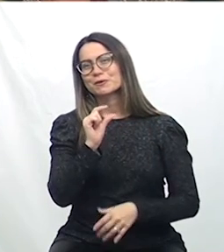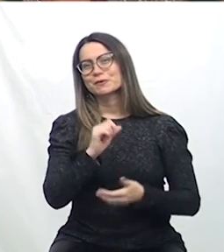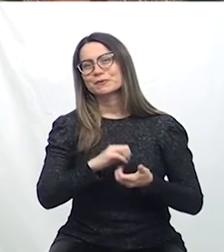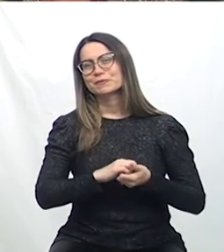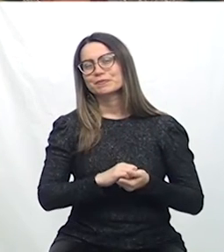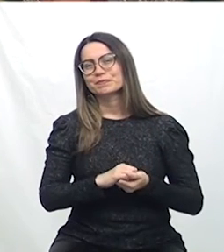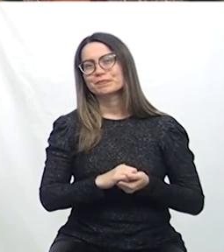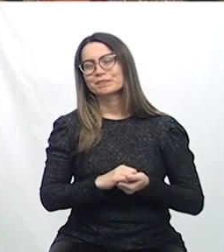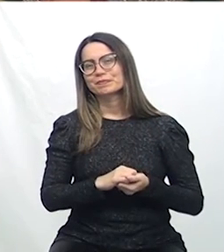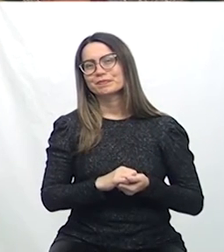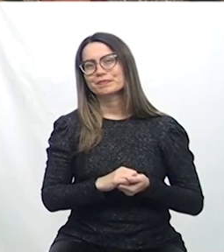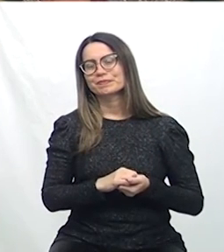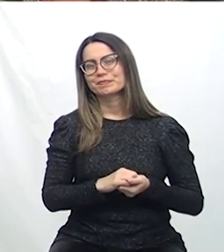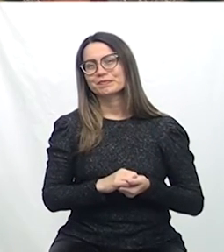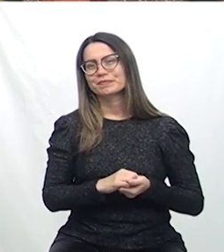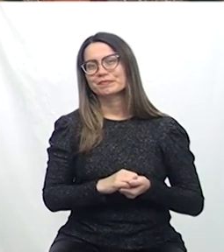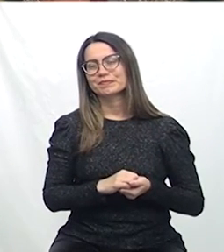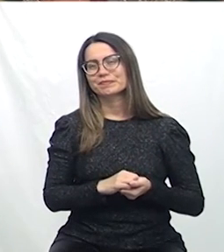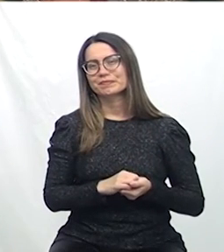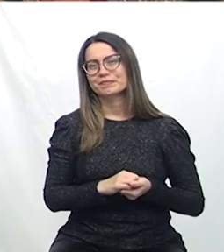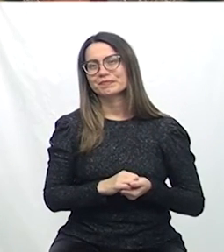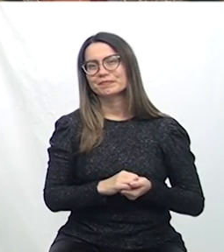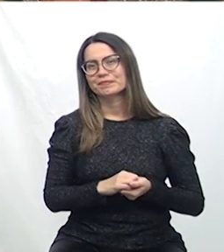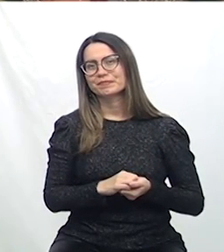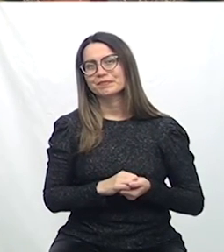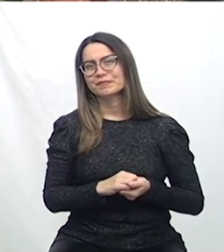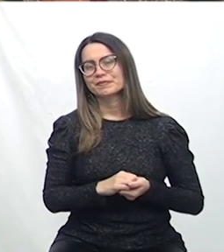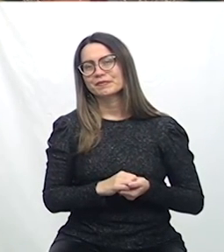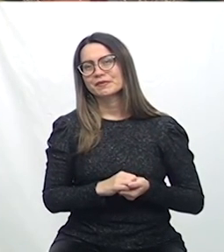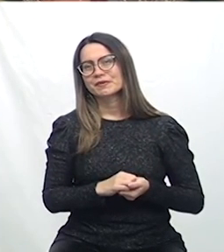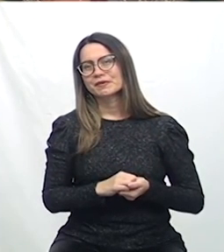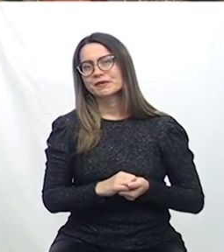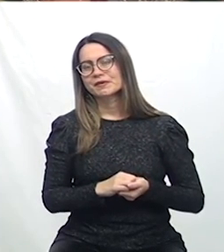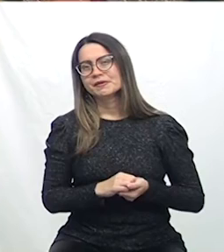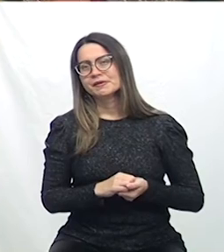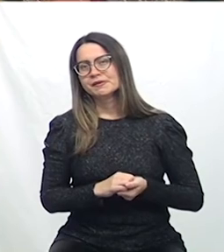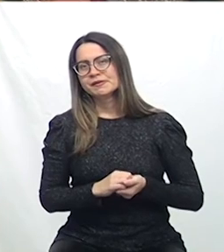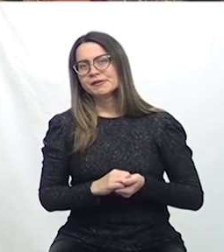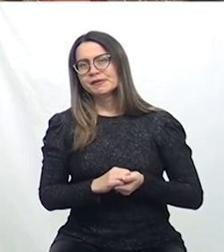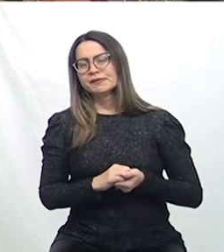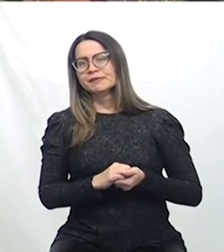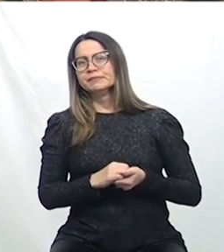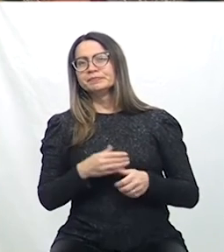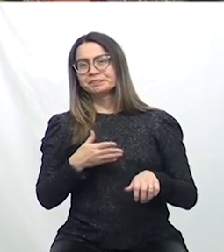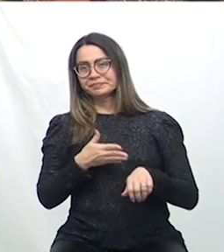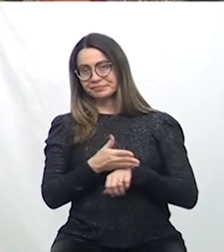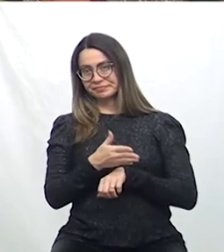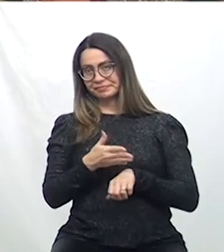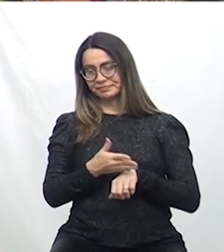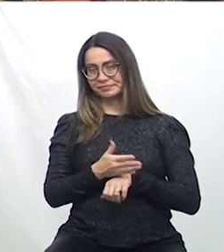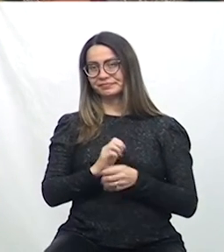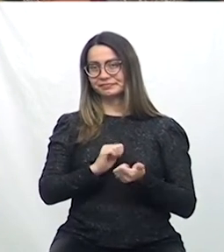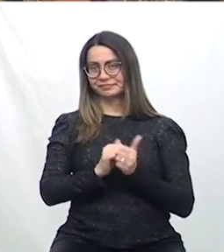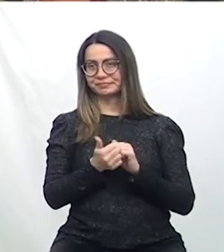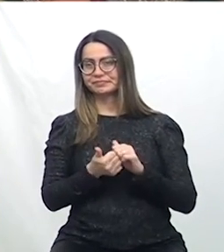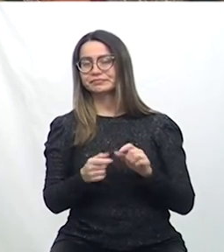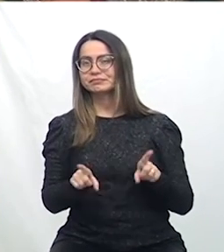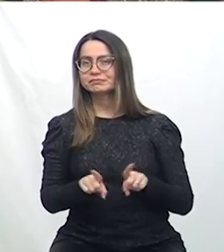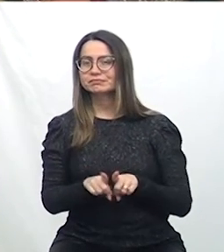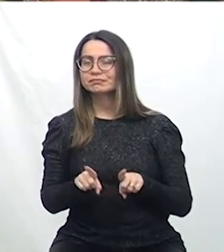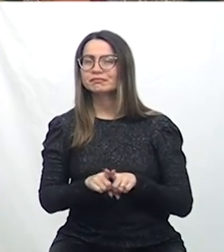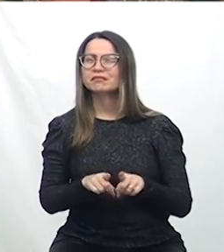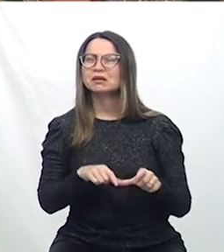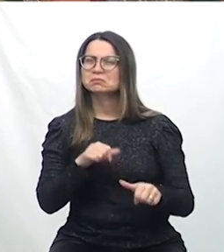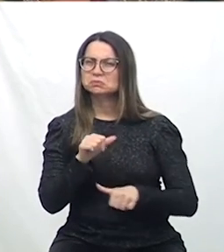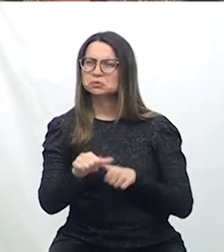uma atleta que faz parte da parte técnica também, né, da Fundação Municipal de Esportes, aí, inovando